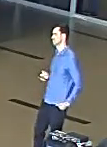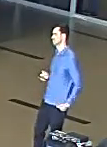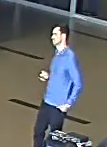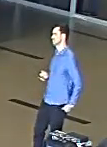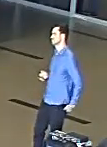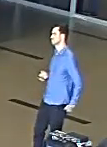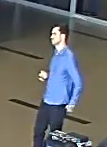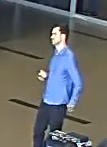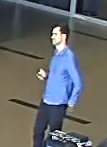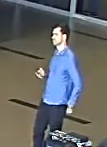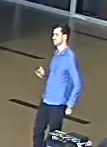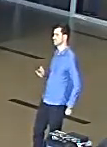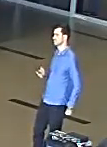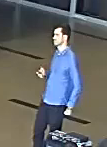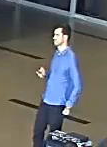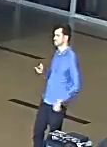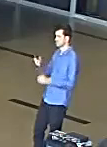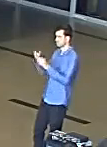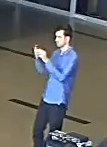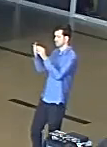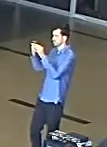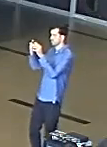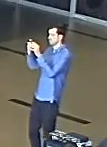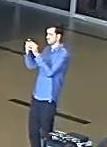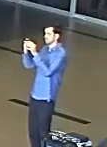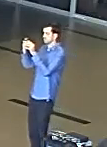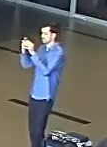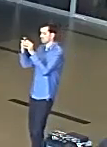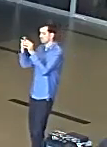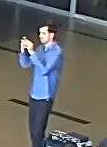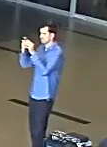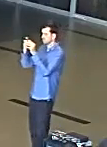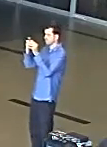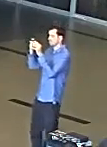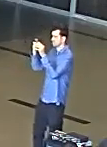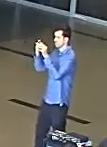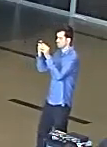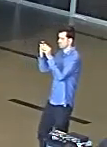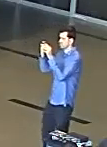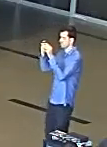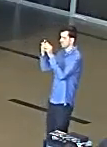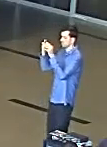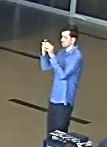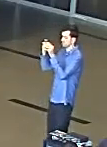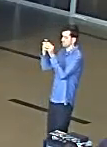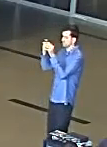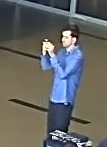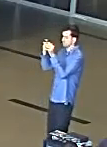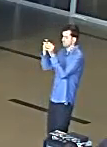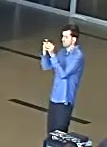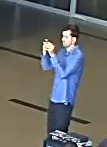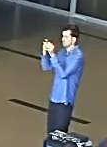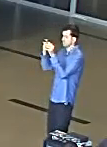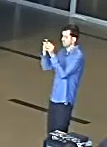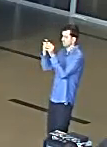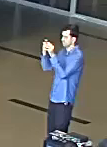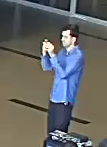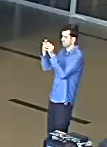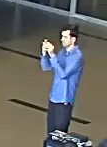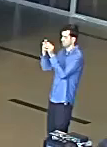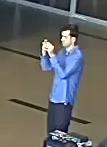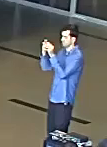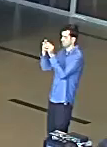companheiros companheirada vamos aproveitar esse momento desta audiência e deste e desta reunião para que